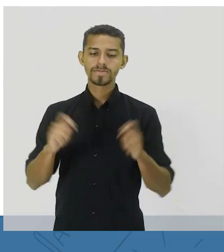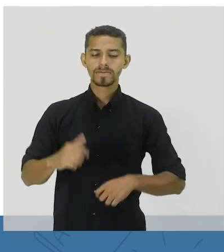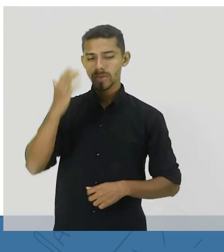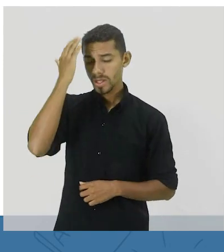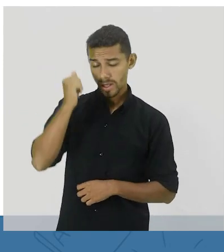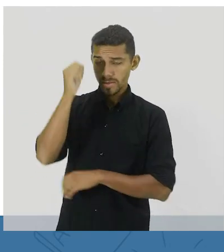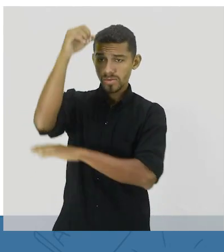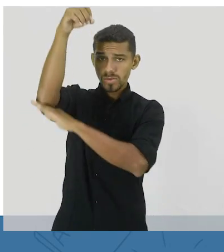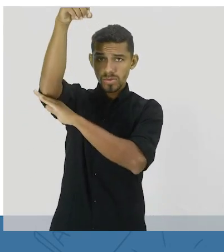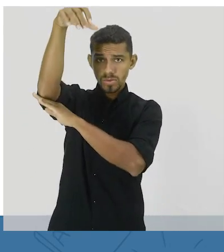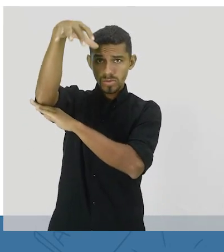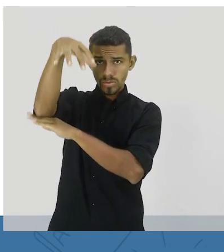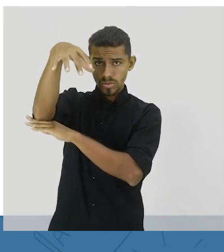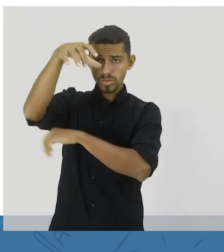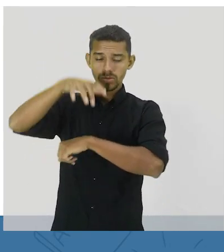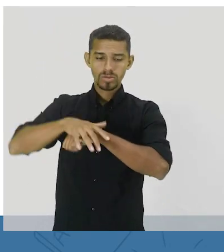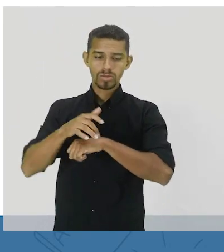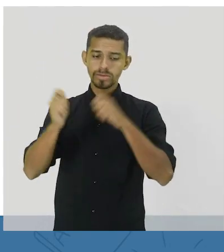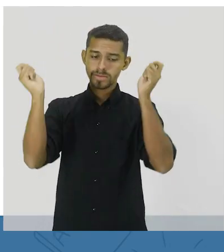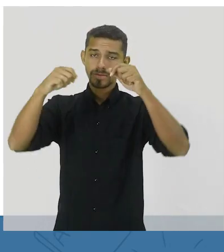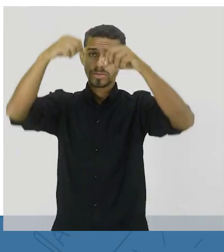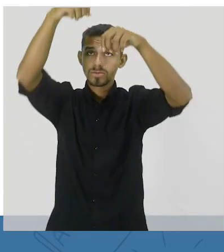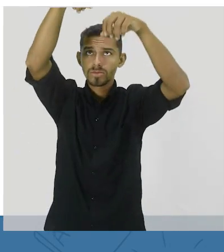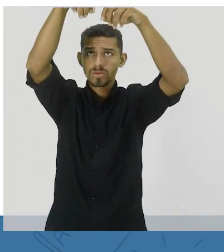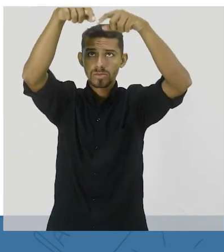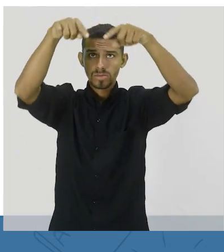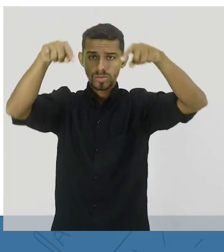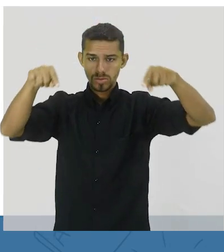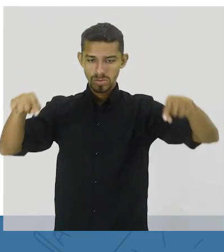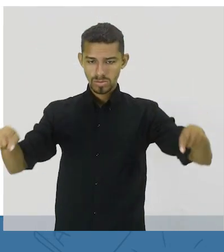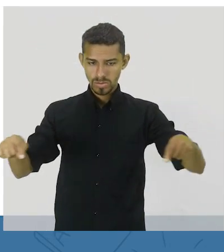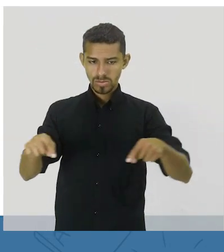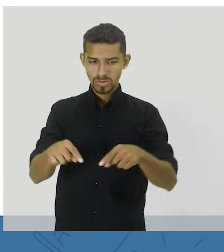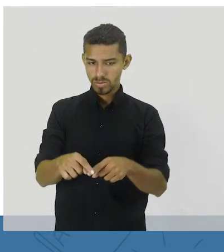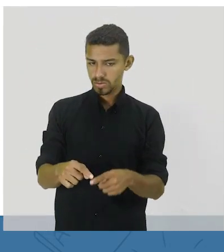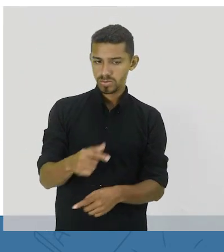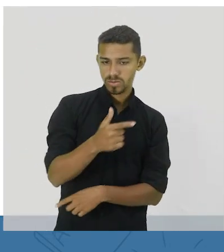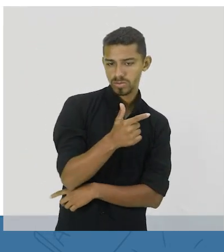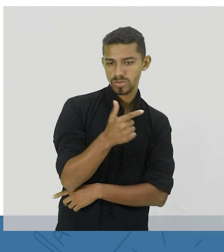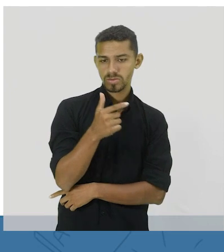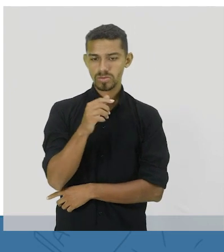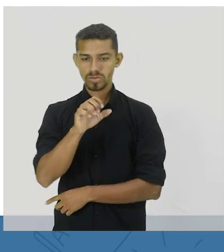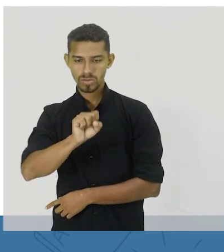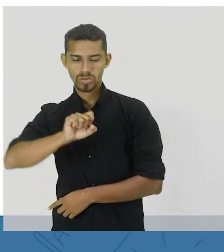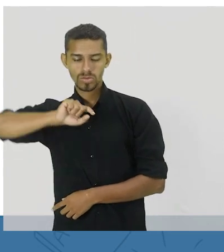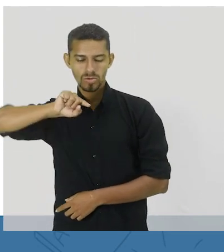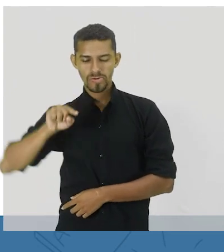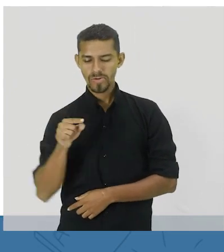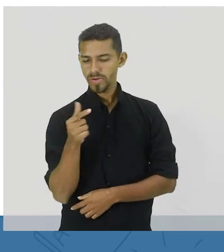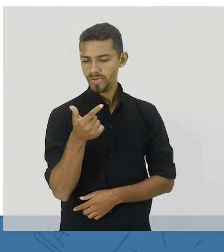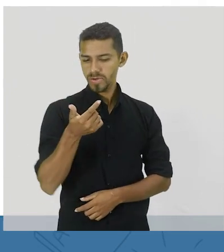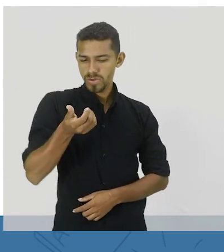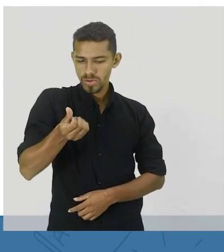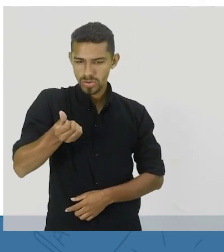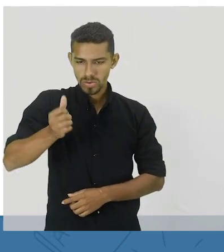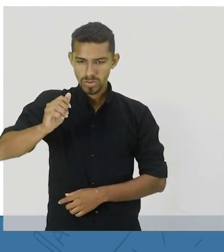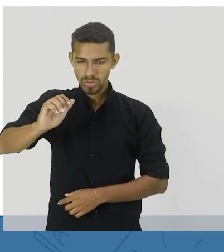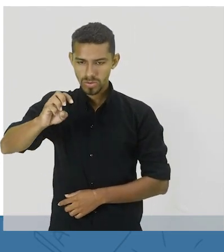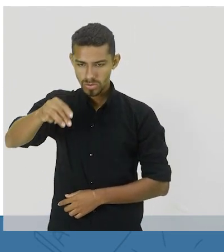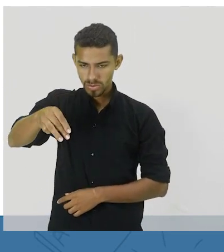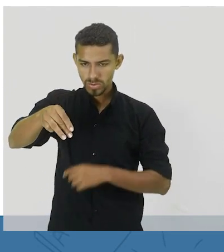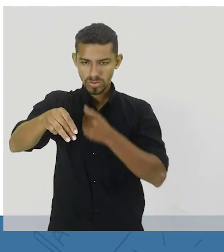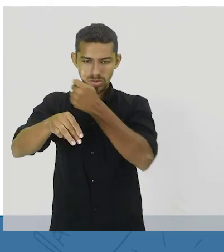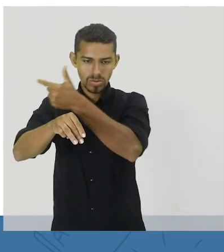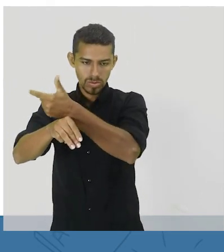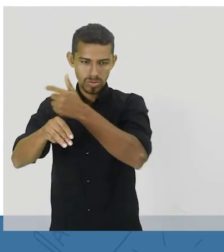Sabendo que a luminária deverá iluminar uma área de 28,26 metros quadrados, considerando o π igual